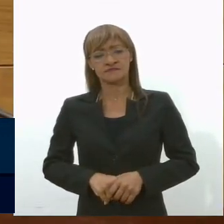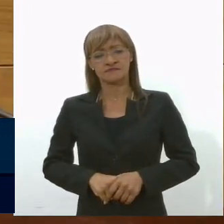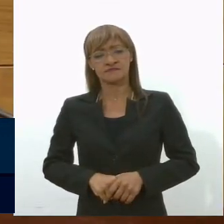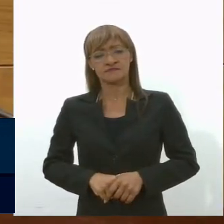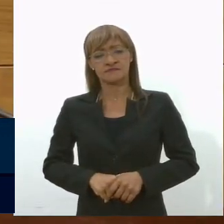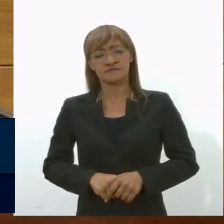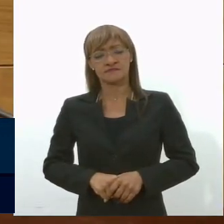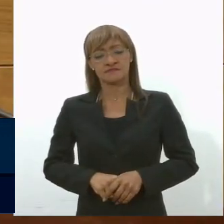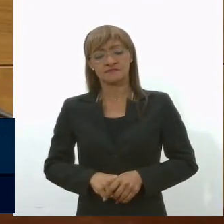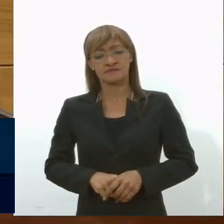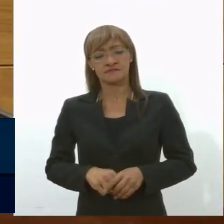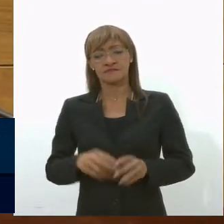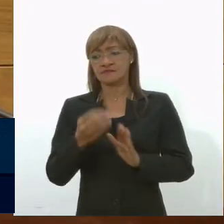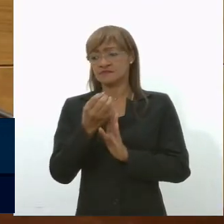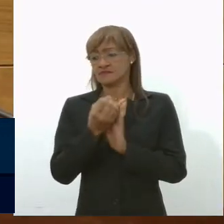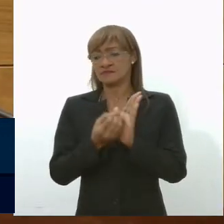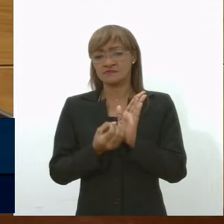Ofício